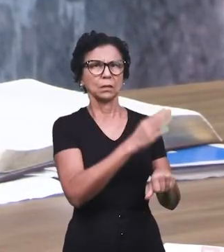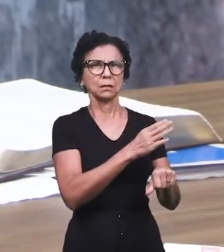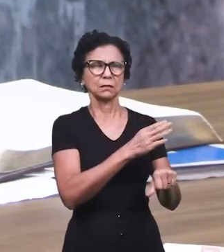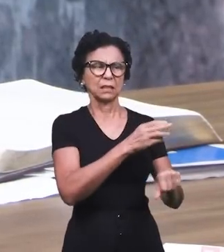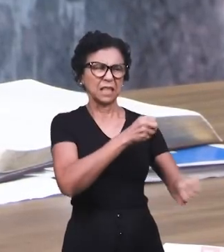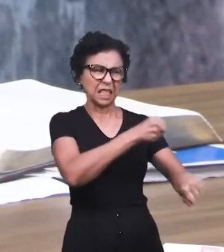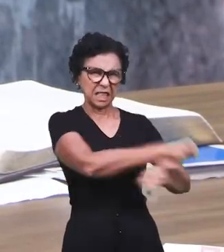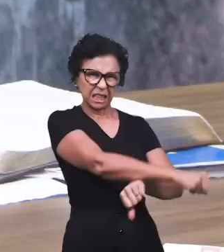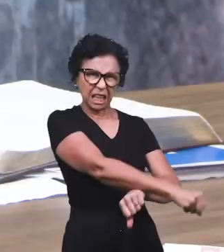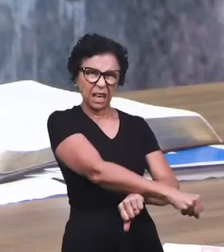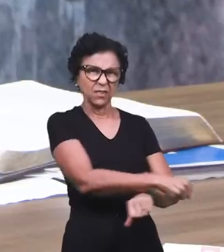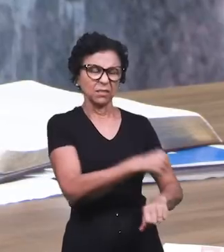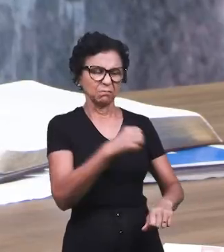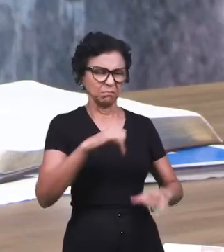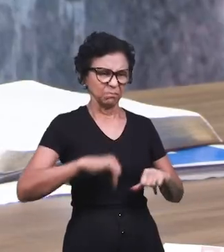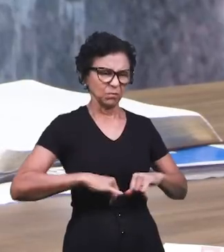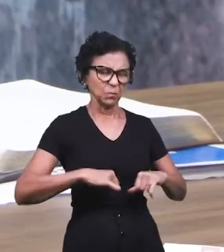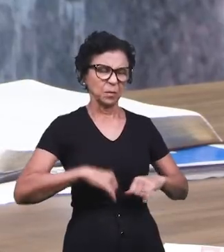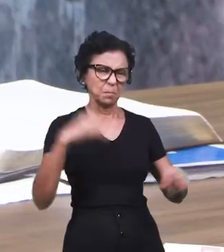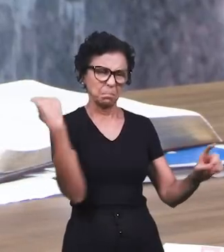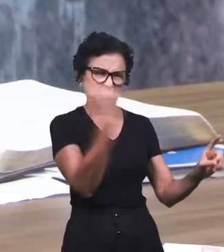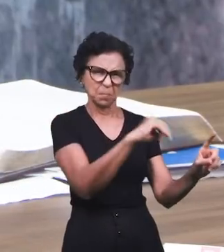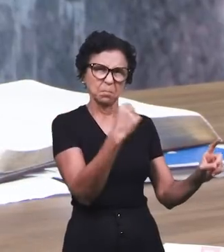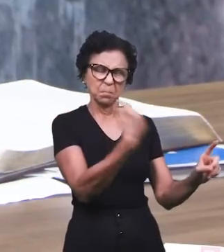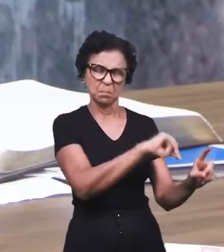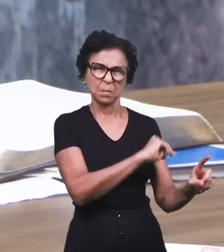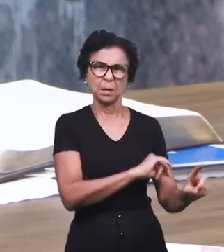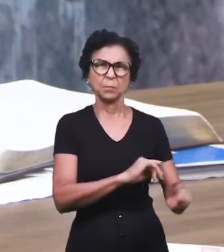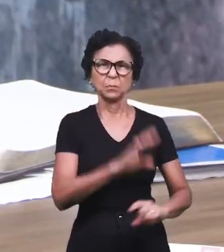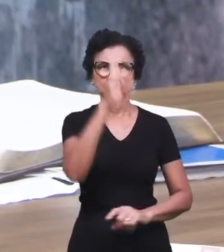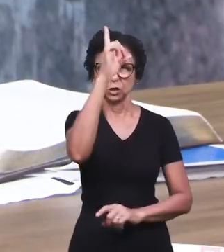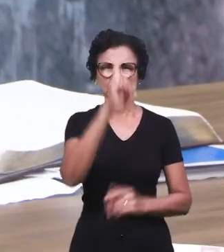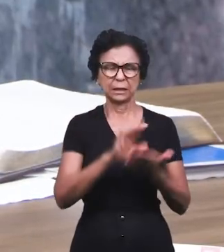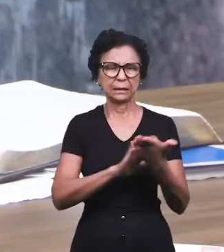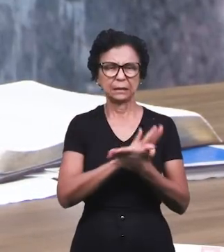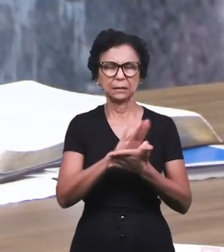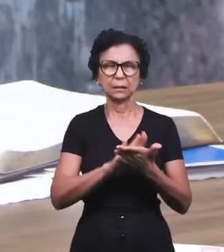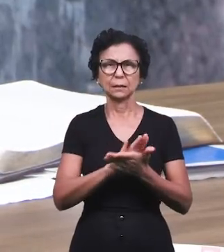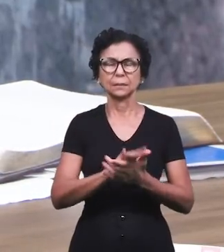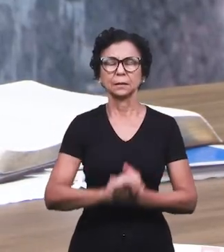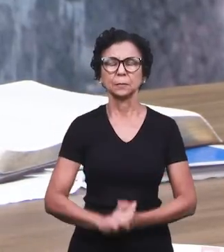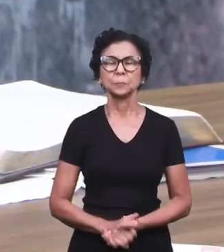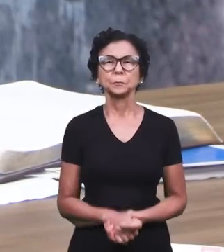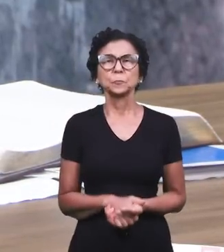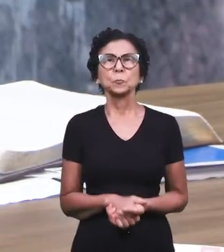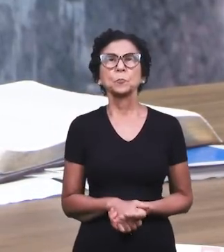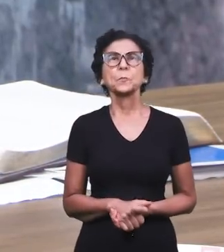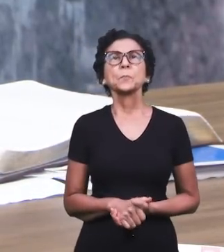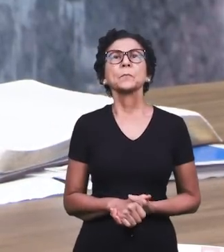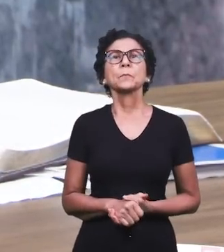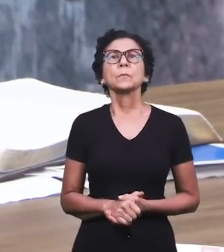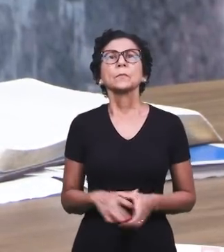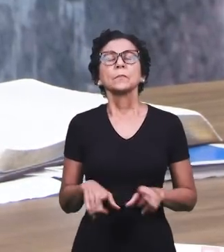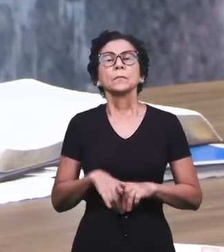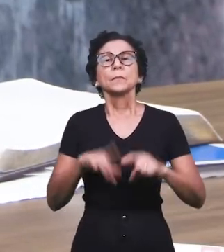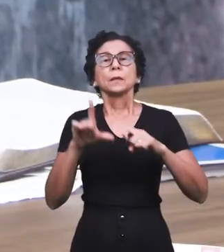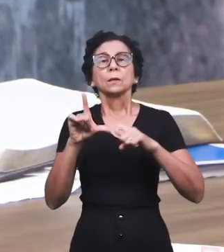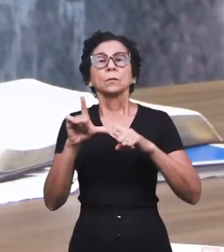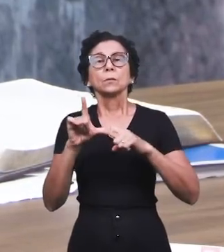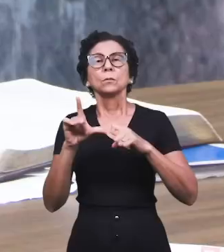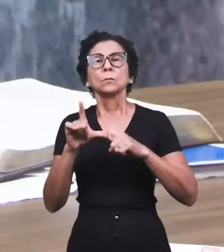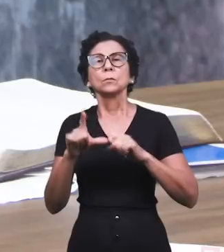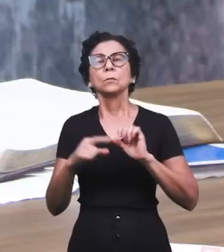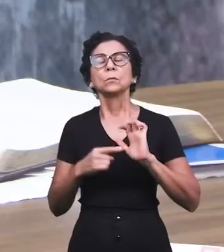isso, embora seja importante deixar claro que em nenhum momento as cartas de Paulo ou dos demais servos do seu Novo Testamento incitem